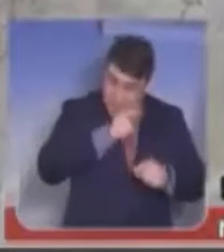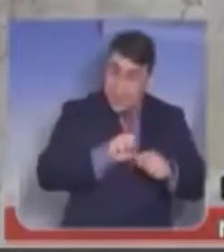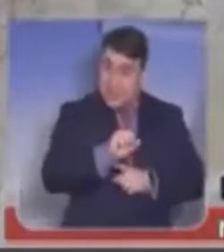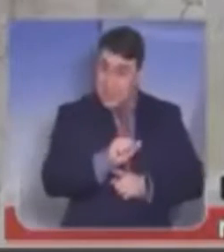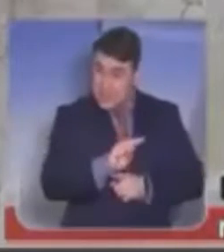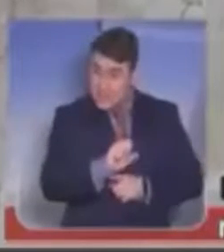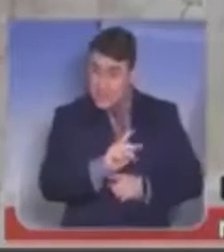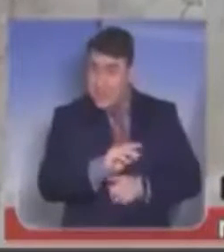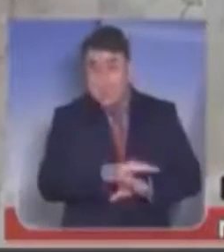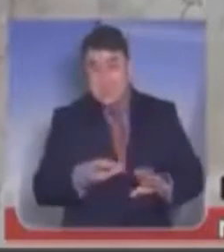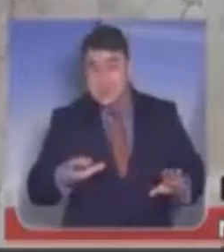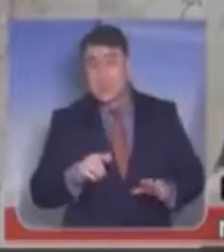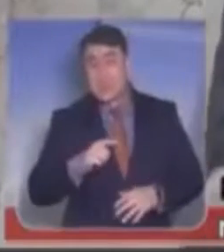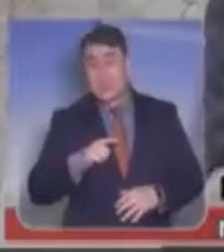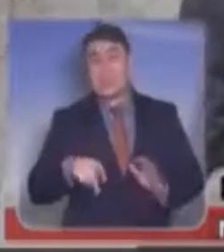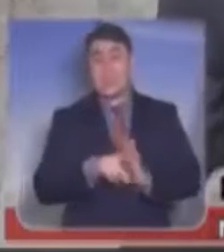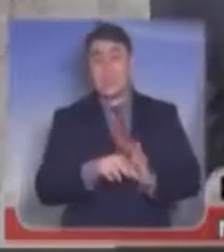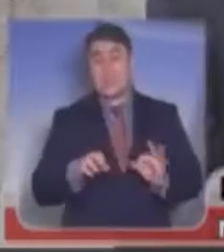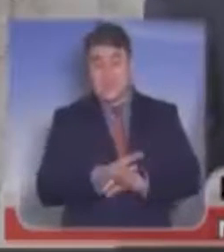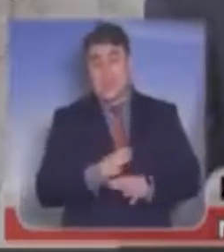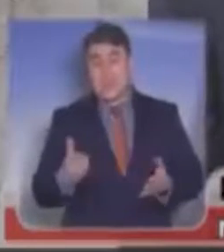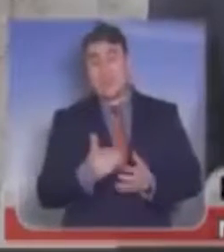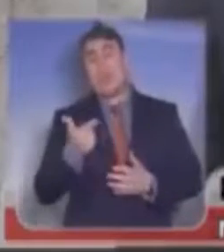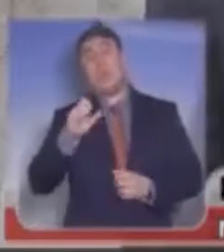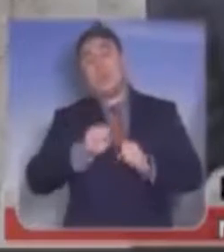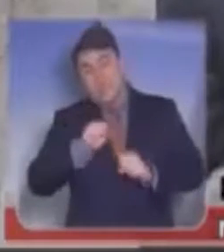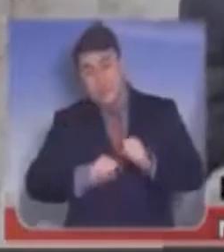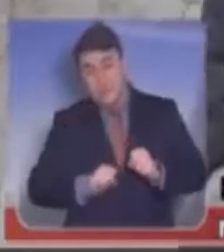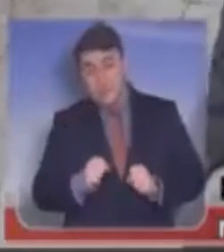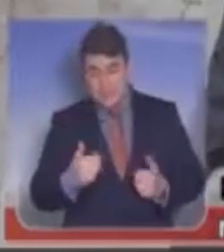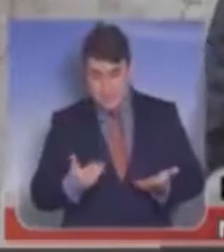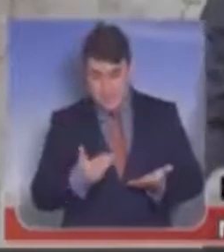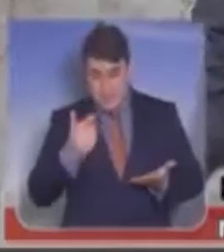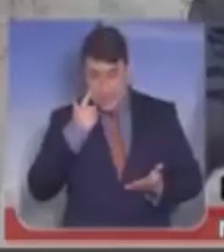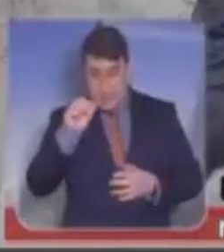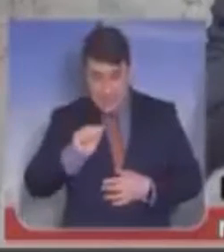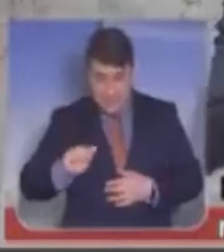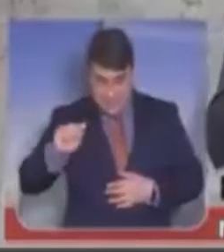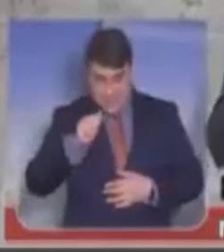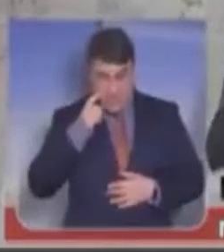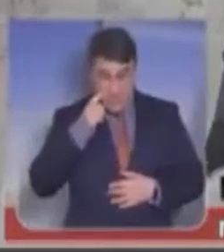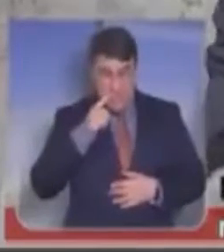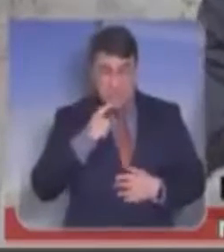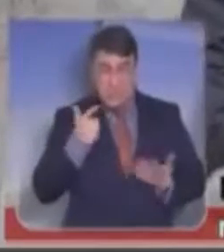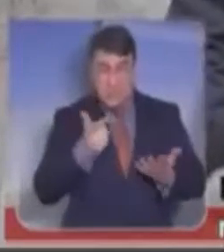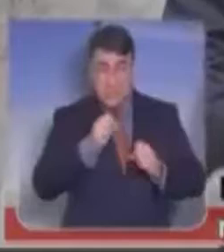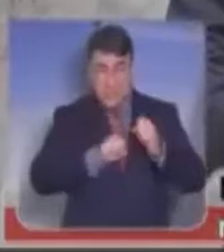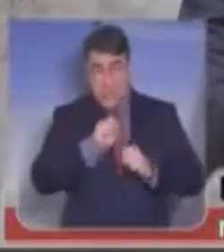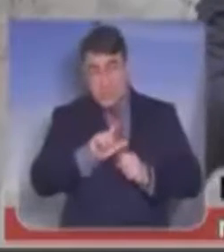tem metade das ações a mão da turma de só concluir sua presença vai ter uma empresa eu até aí as associações a turma do lista ainda a empresa eli